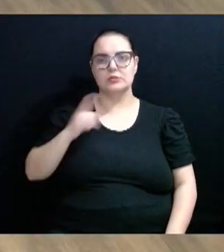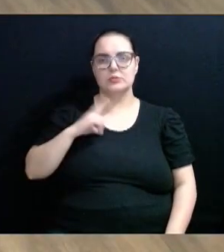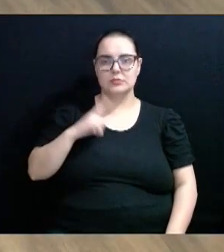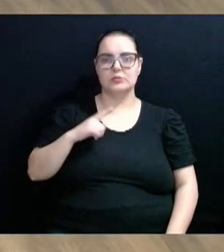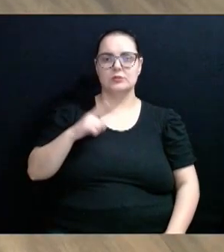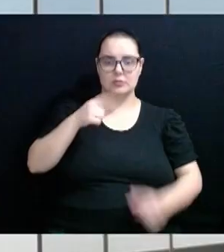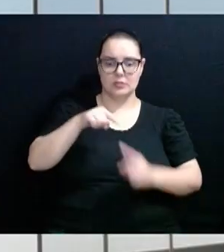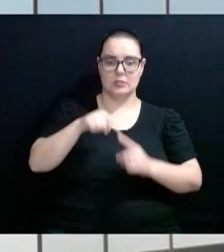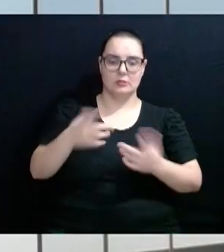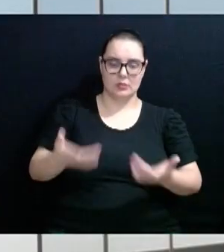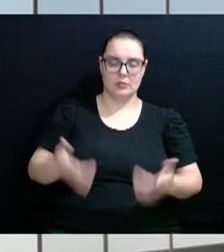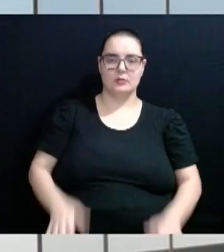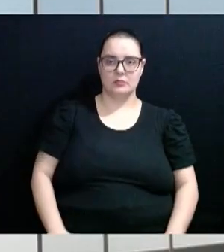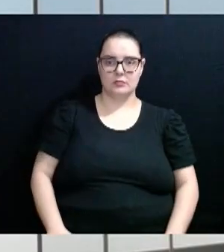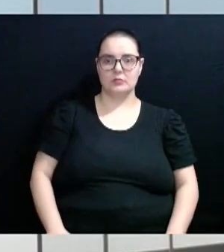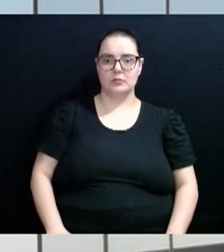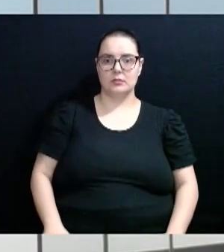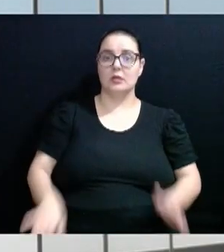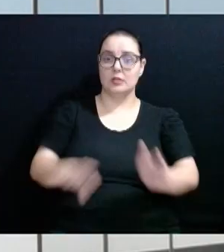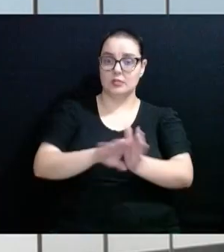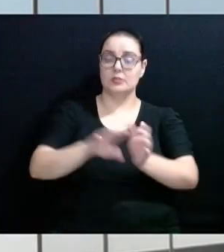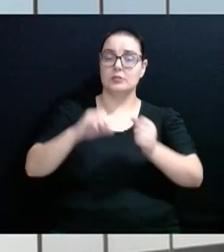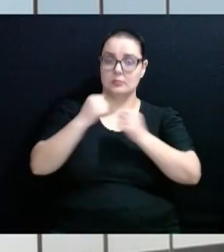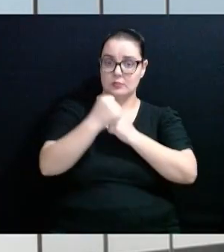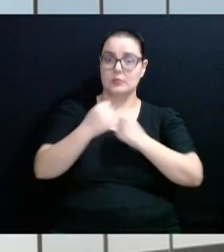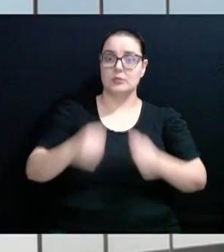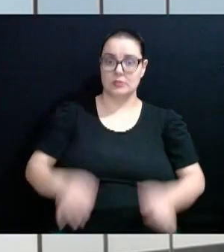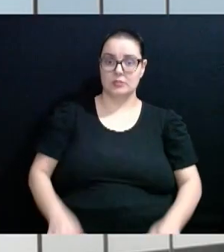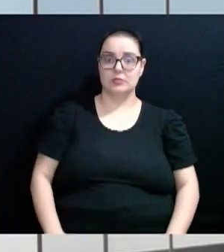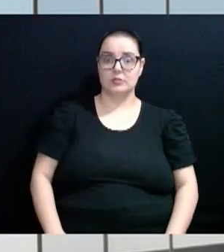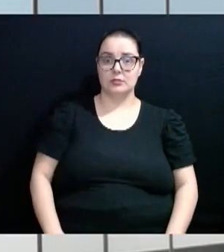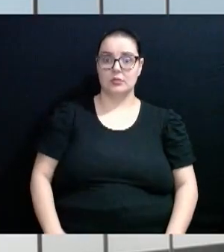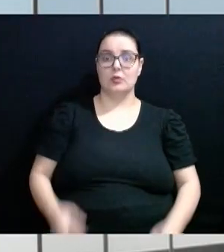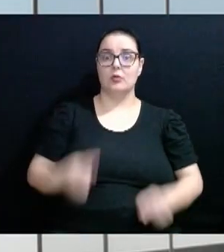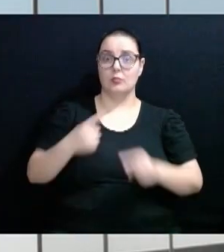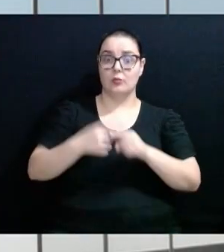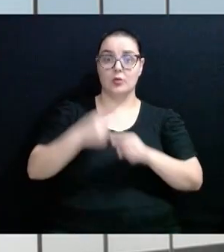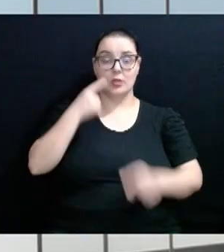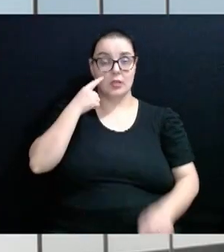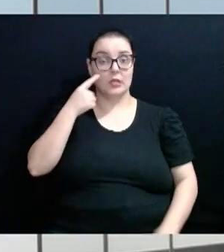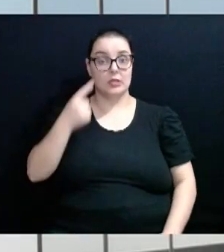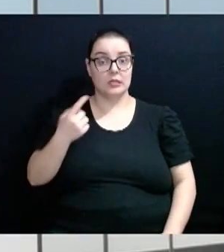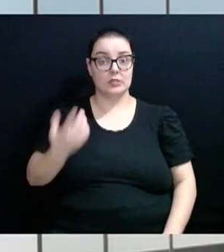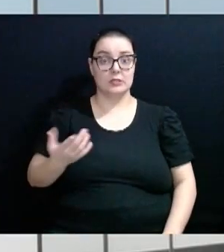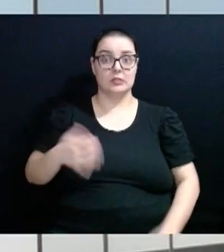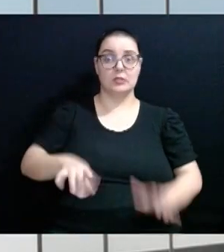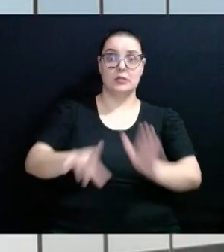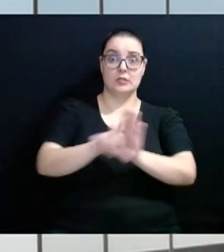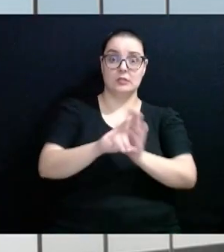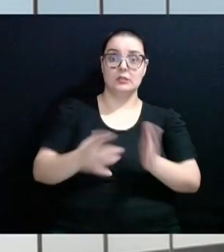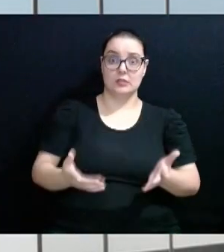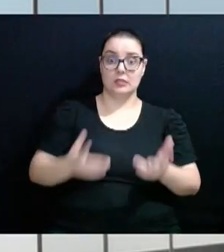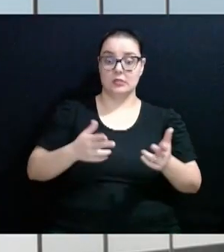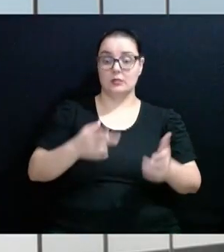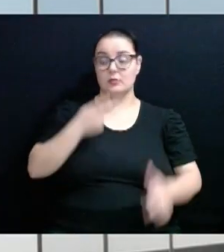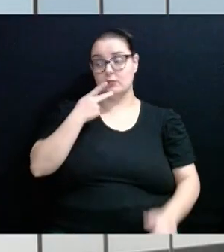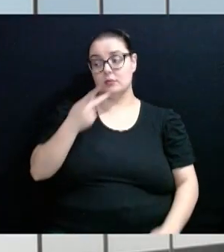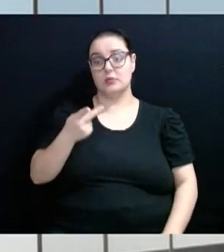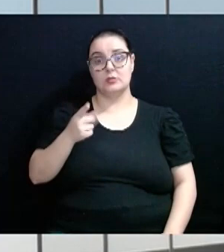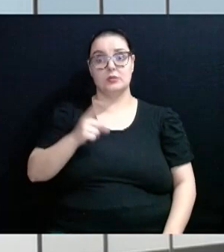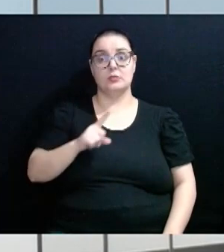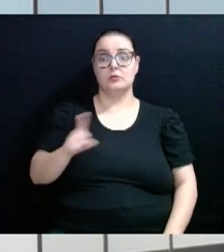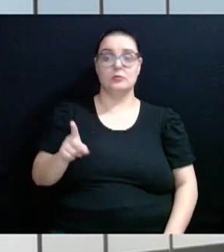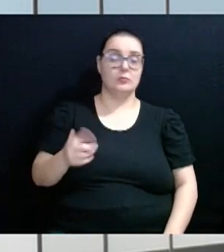vem para proteger, porque a ideia da lei, como eu disse, não é uma